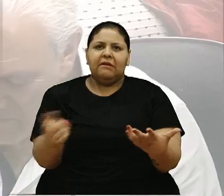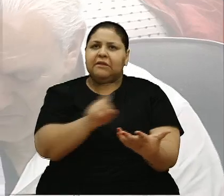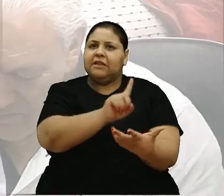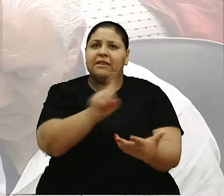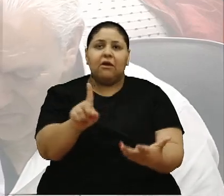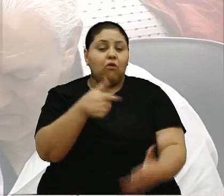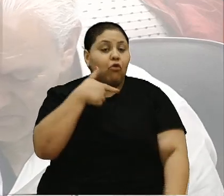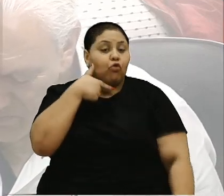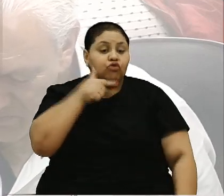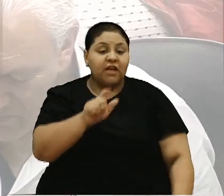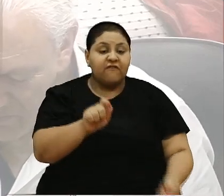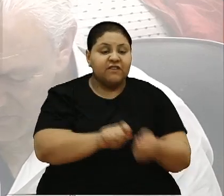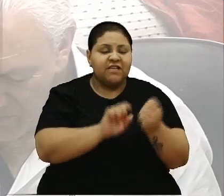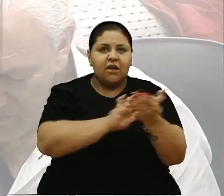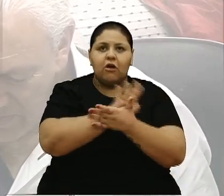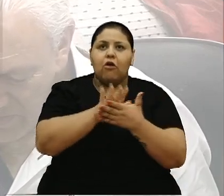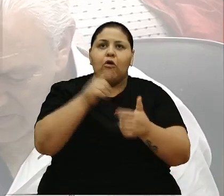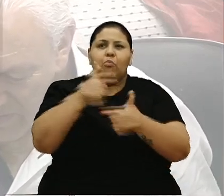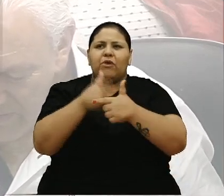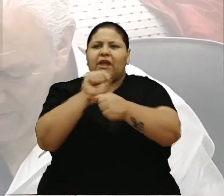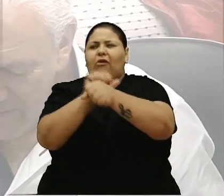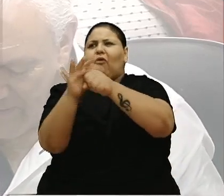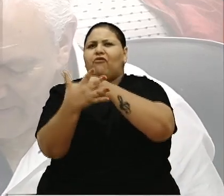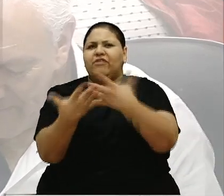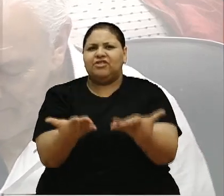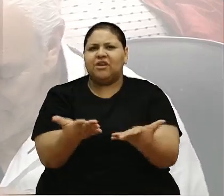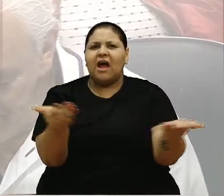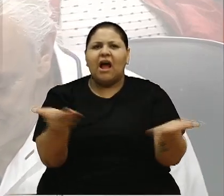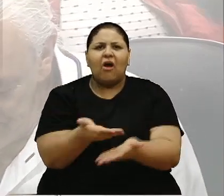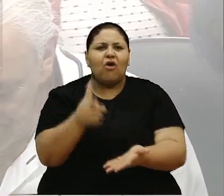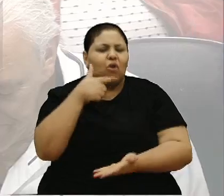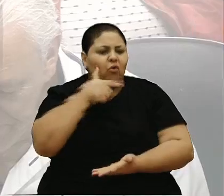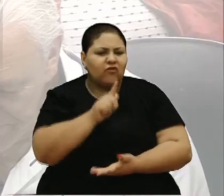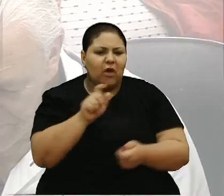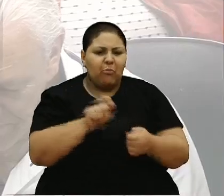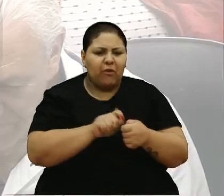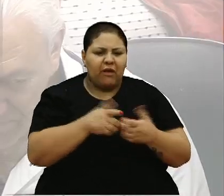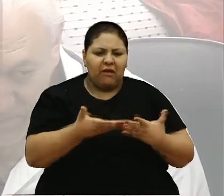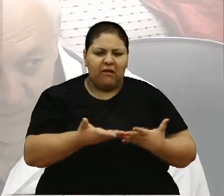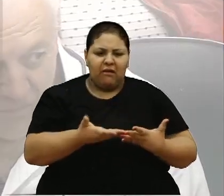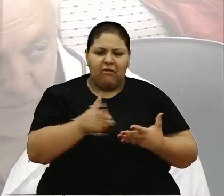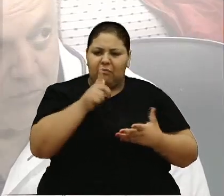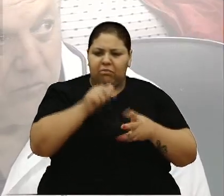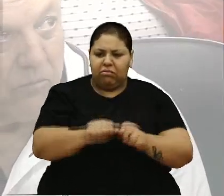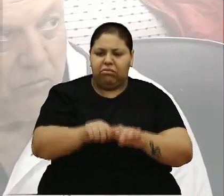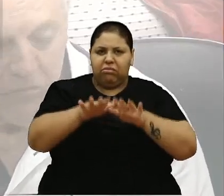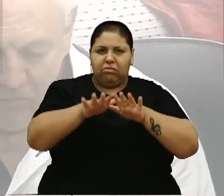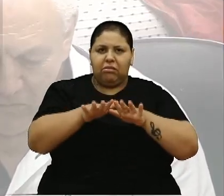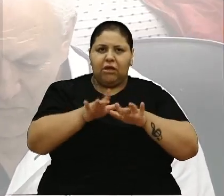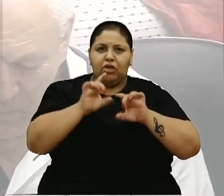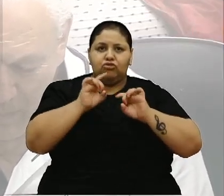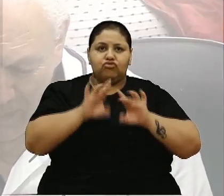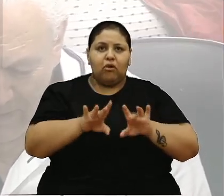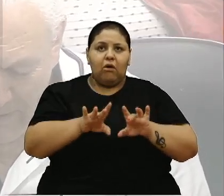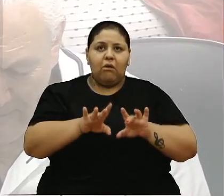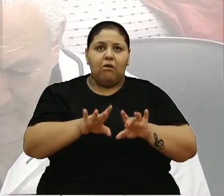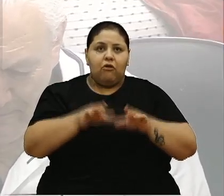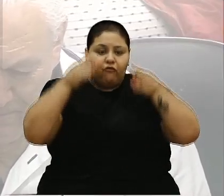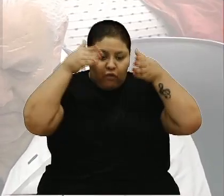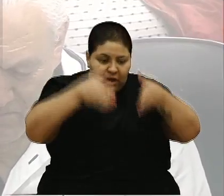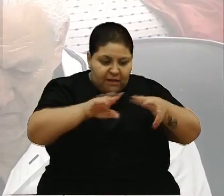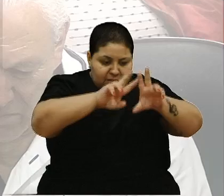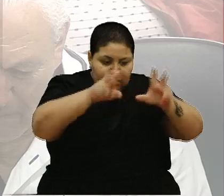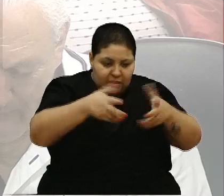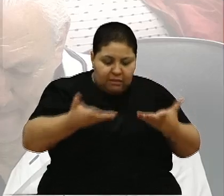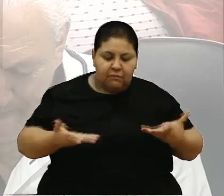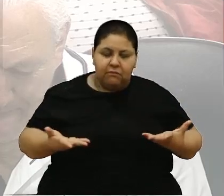gente não conseguiu fazer nada por causa da Covid. E agora a gente não consegue fazer mais nada por causa da enchente. A gente ficou só em cima disso. Bom, então se tu ficou em